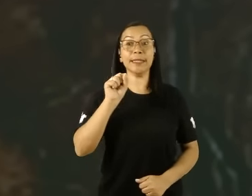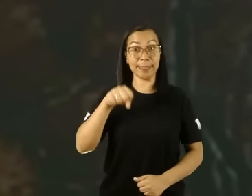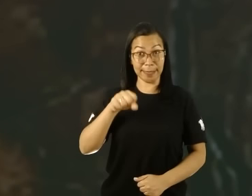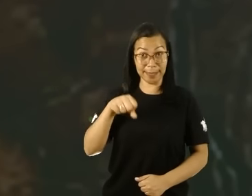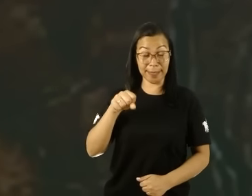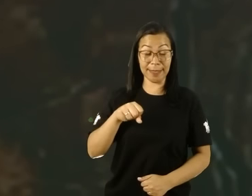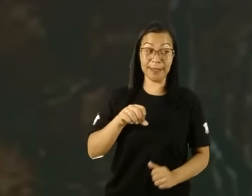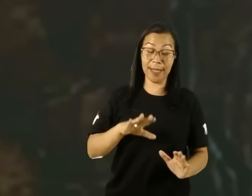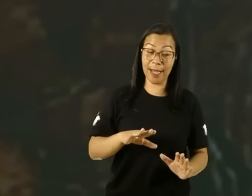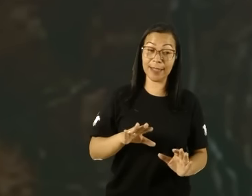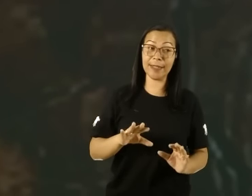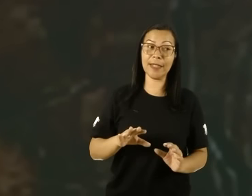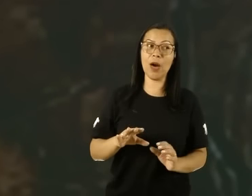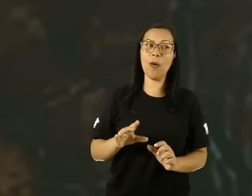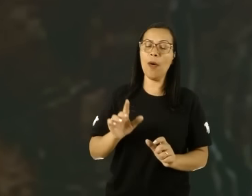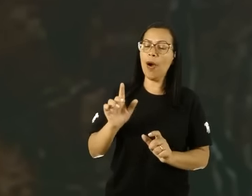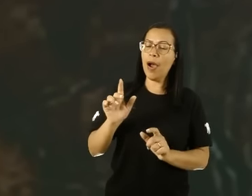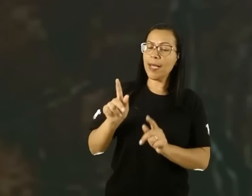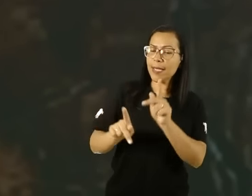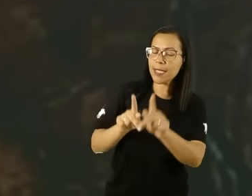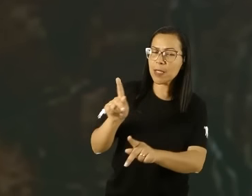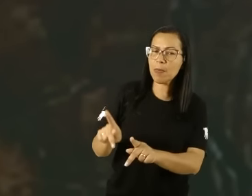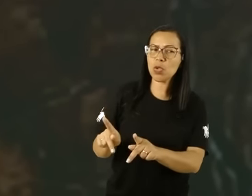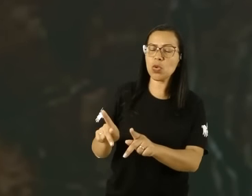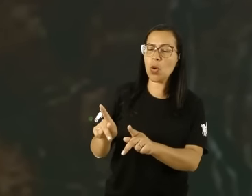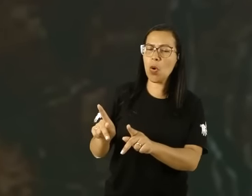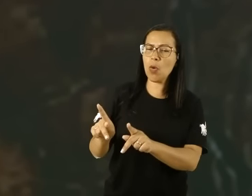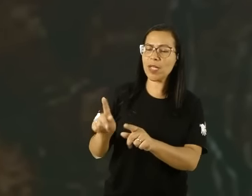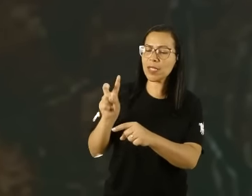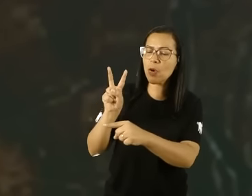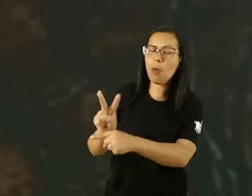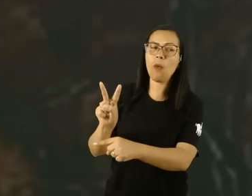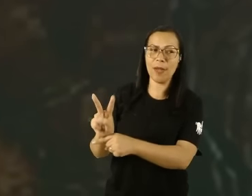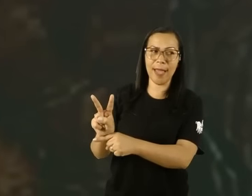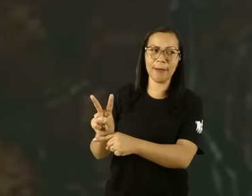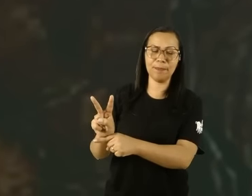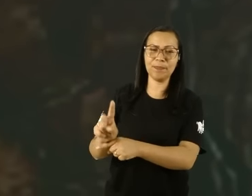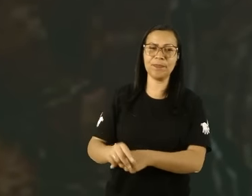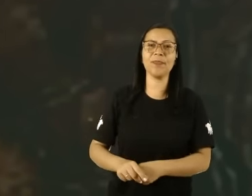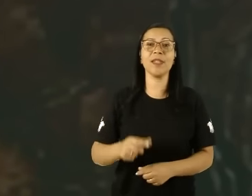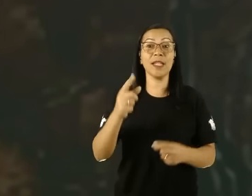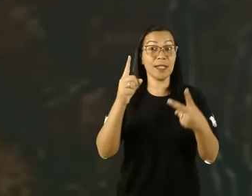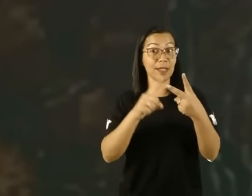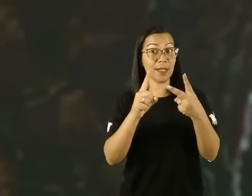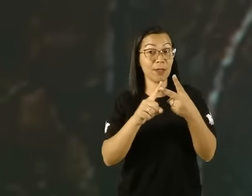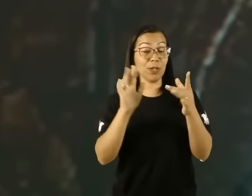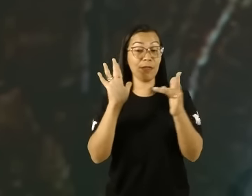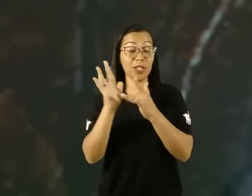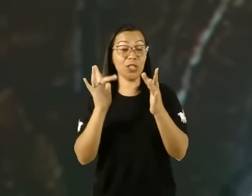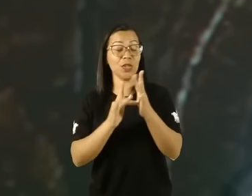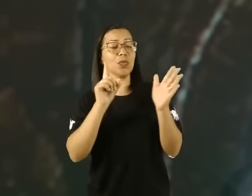ovelhas. Aí na terceira vez Pedro cai e chora, porque Jesus pergunta pela terceira vez: Pedro, tu me amas? A sensação era que Jesus não